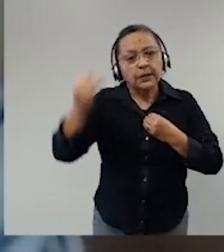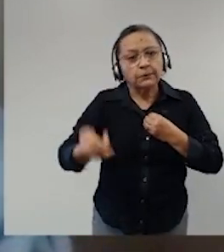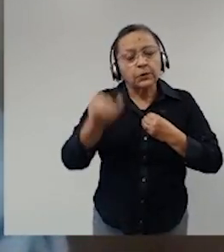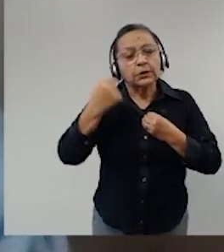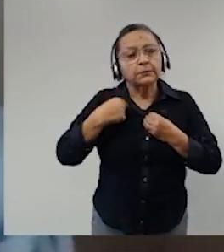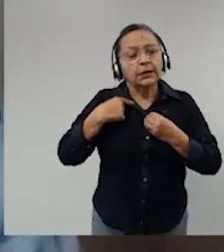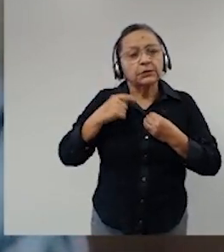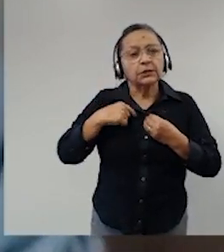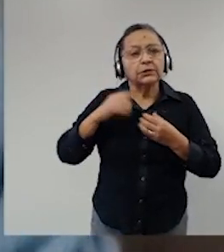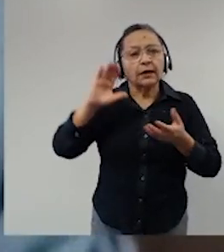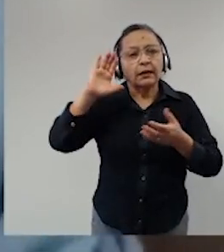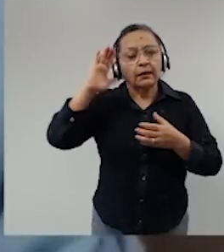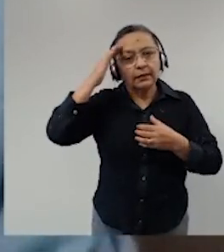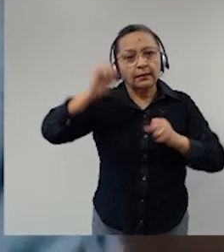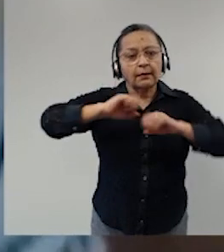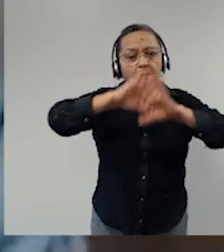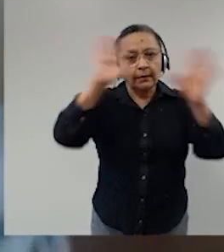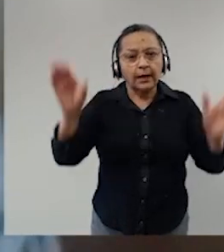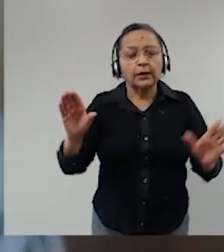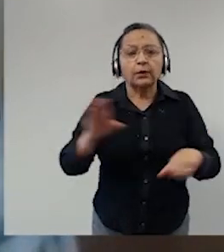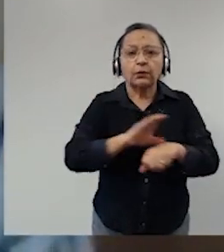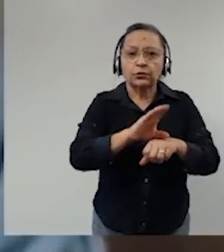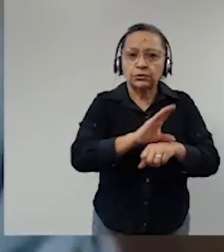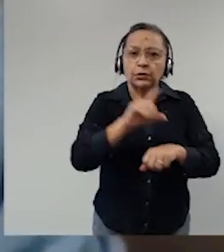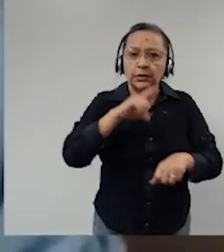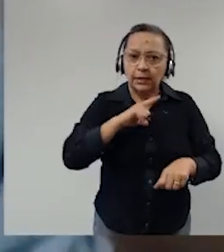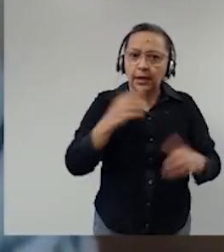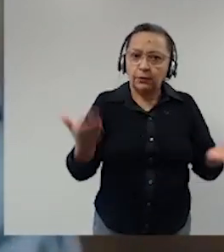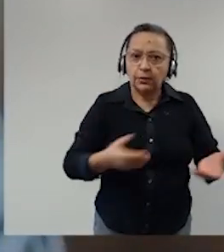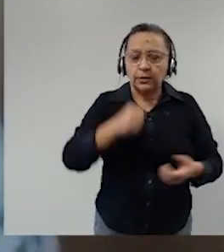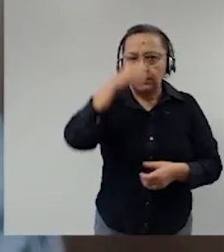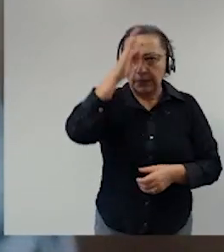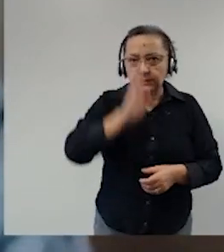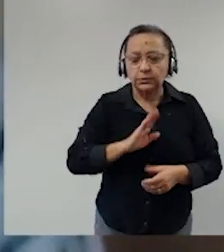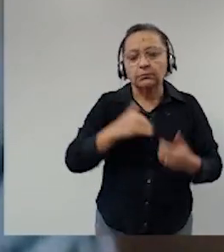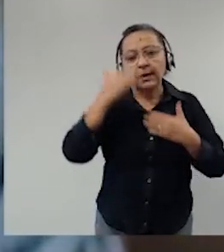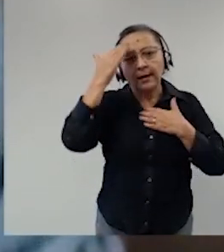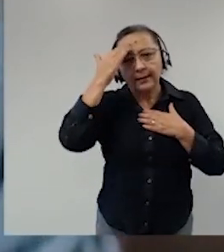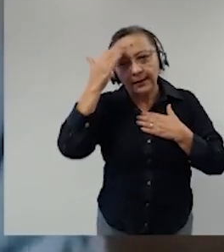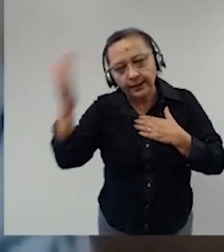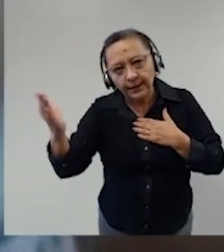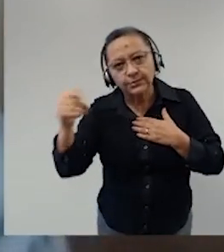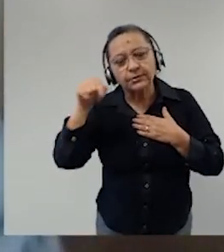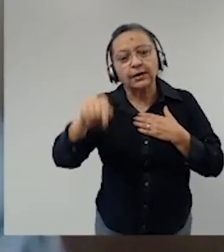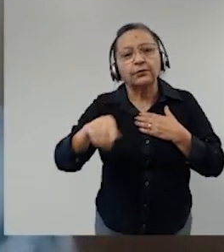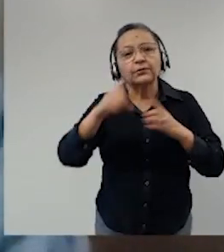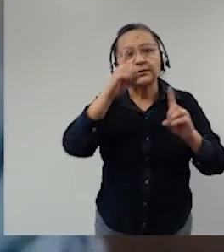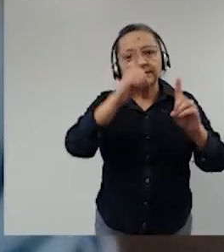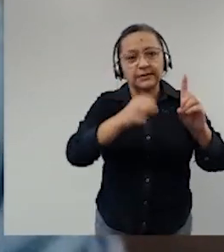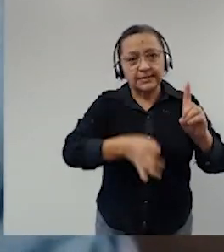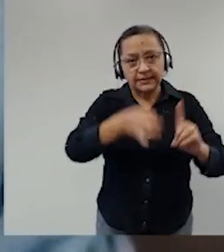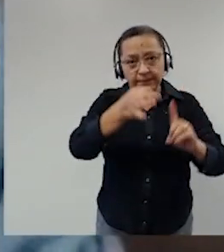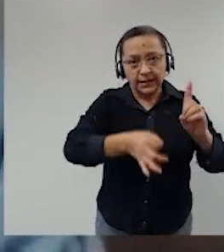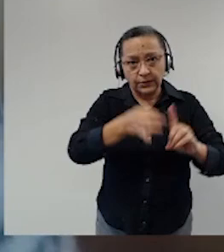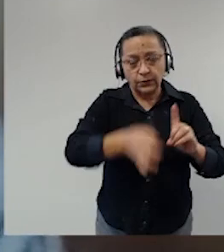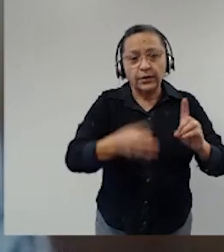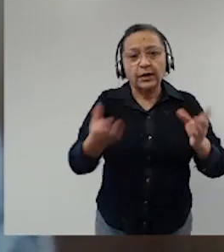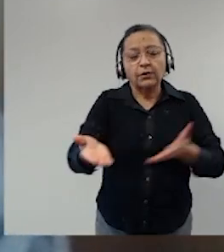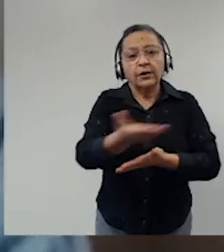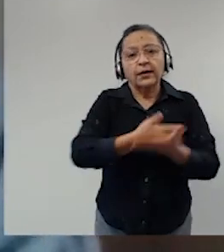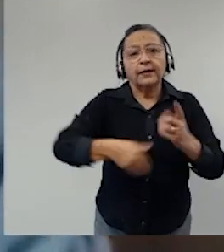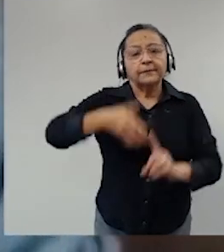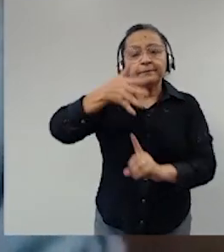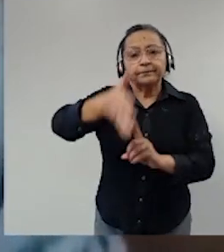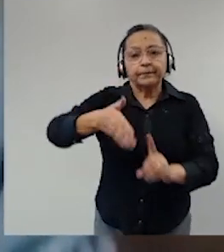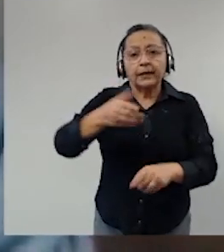concepção de Constituição que nós temos hoje no país. Agradeço novamente, desembargador, e passo agora a palavra ao